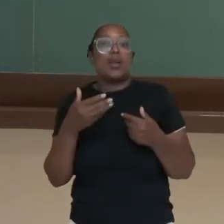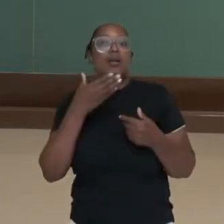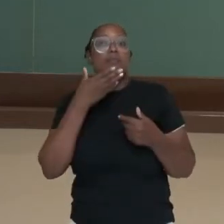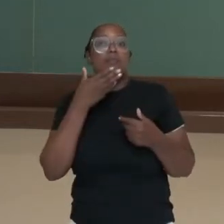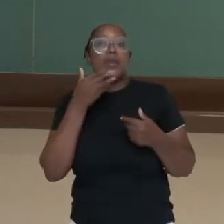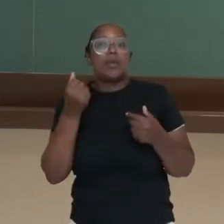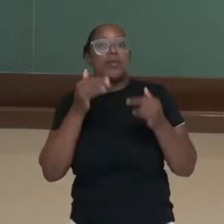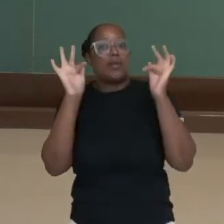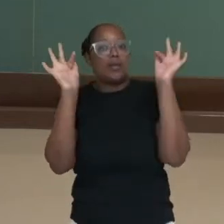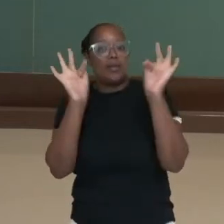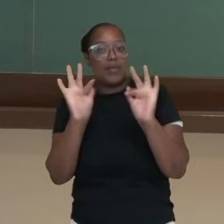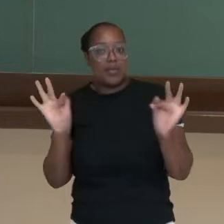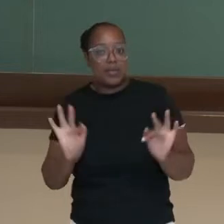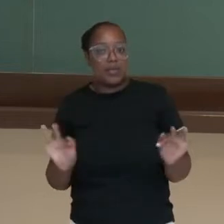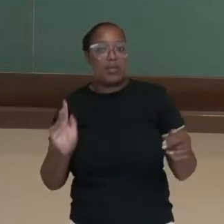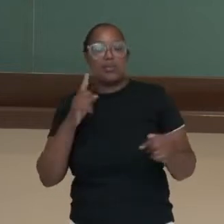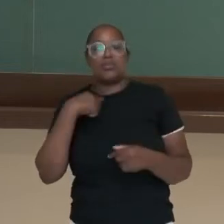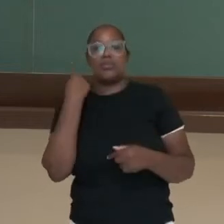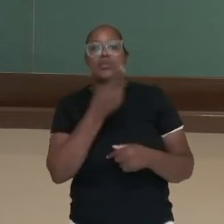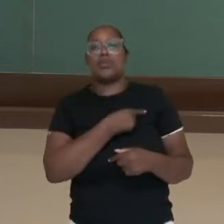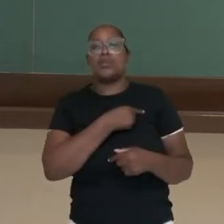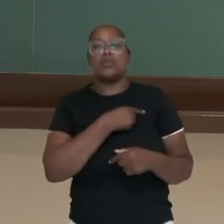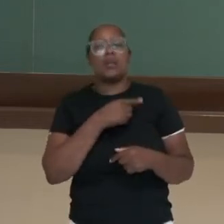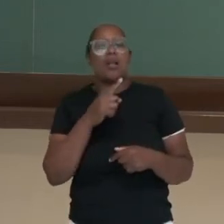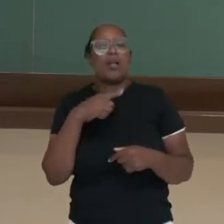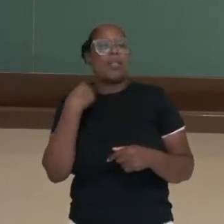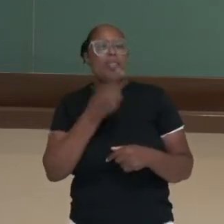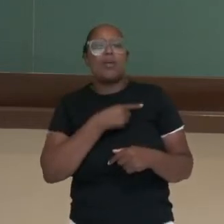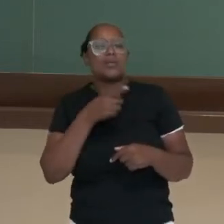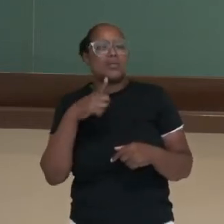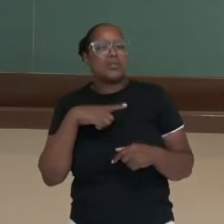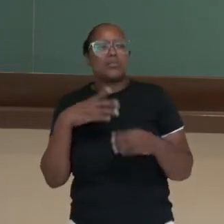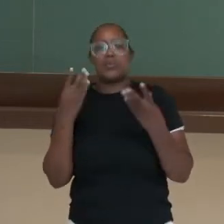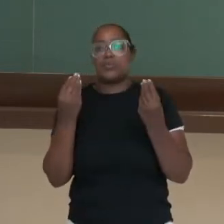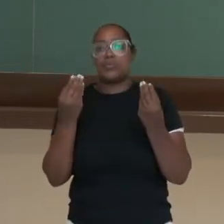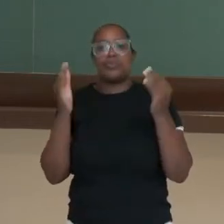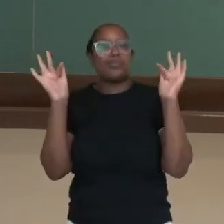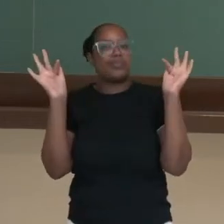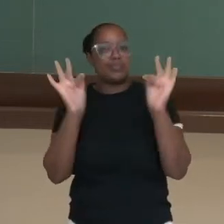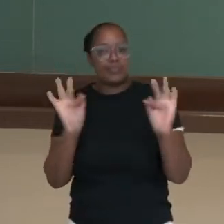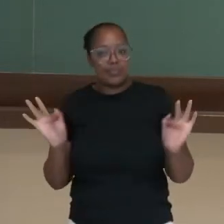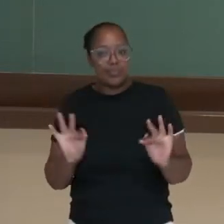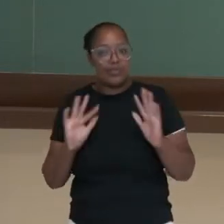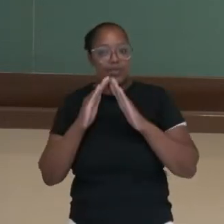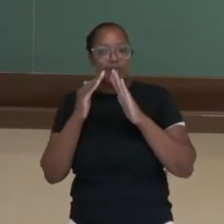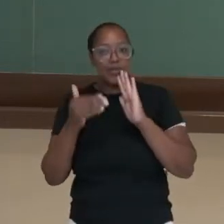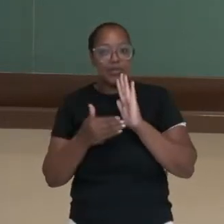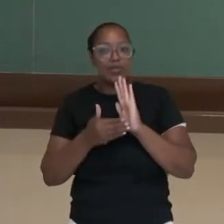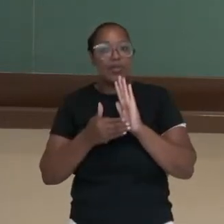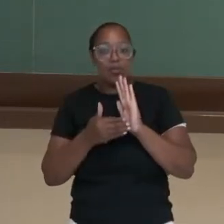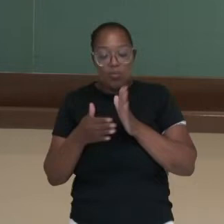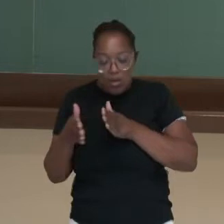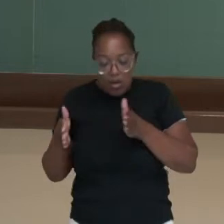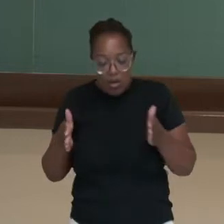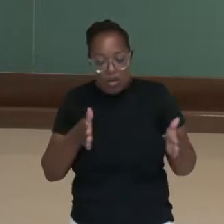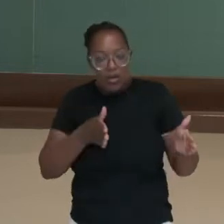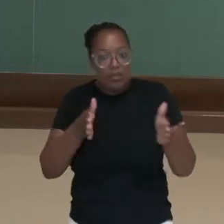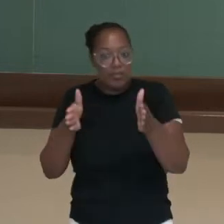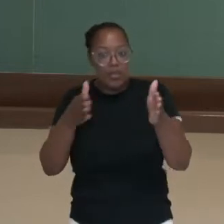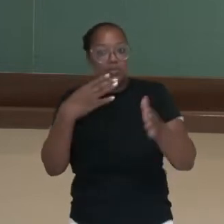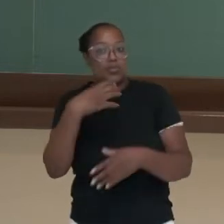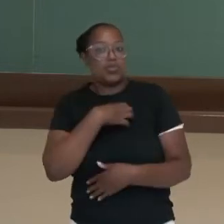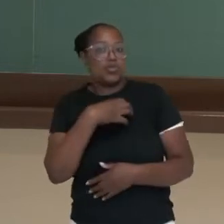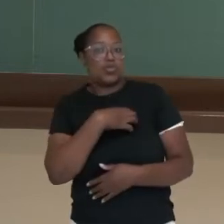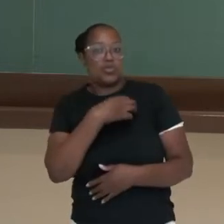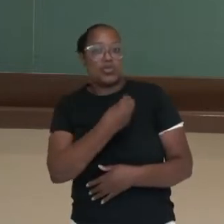é a felicidade. A gente não existe por nenhum motivo, existimos para ser feliz. Então o caminho de sentido da